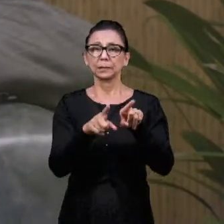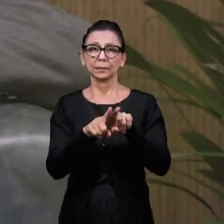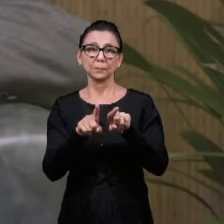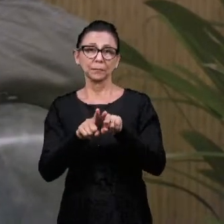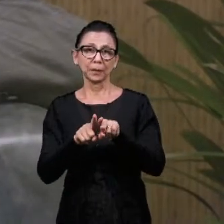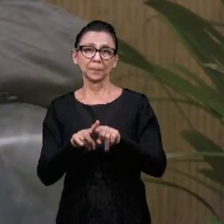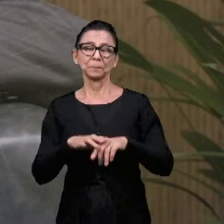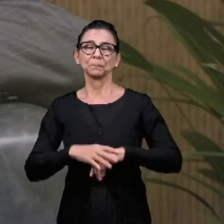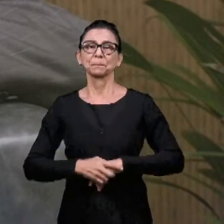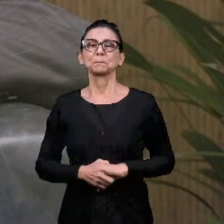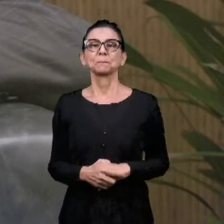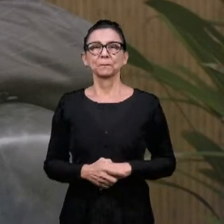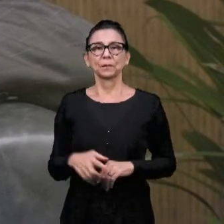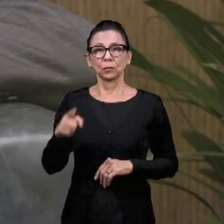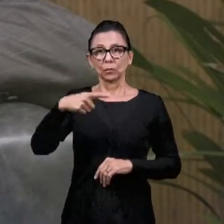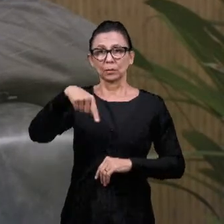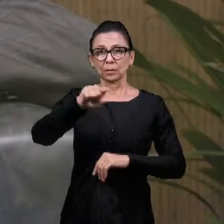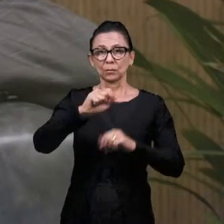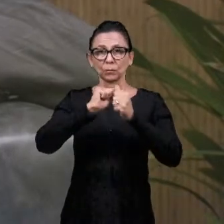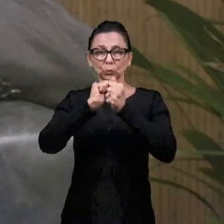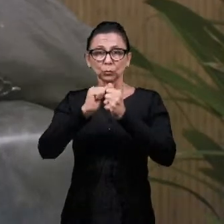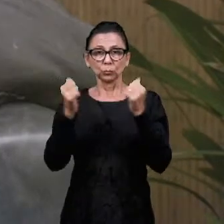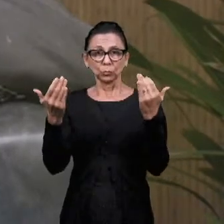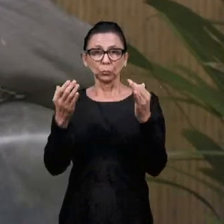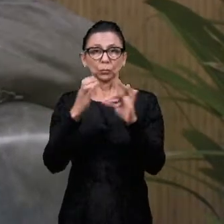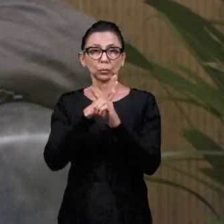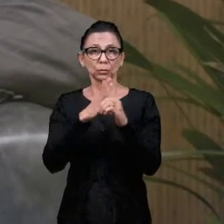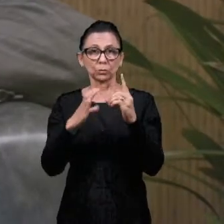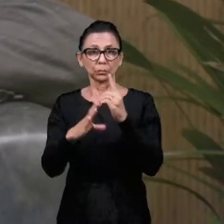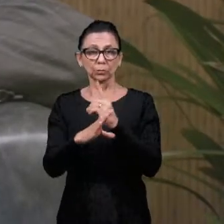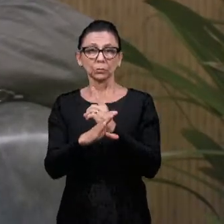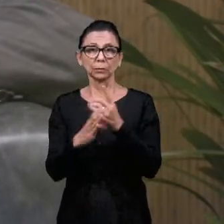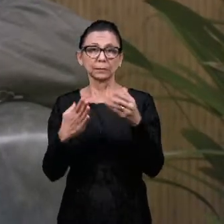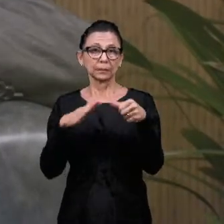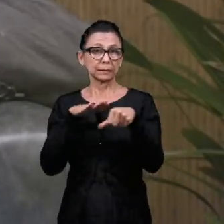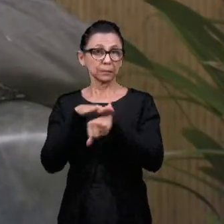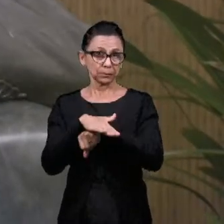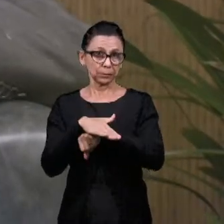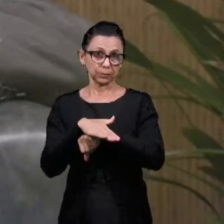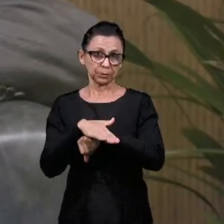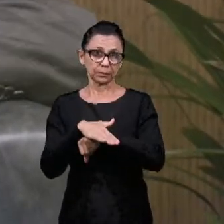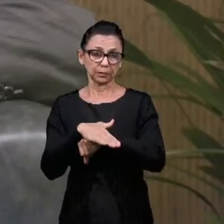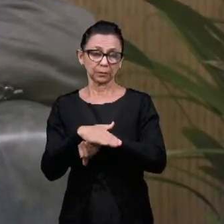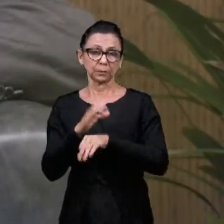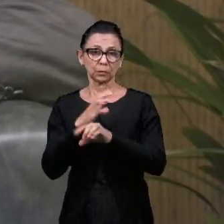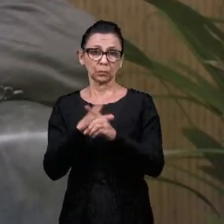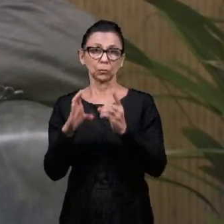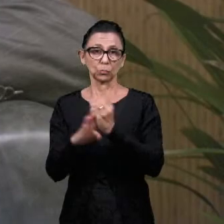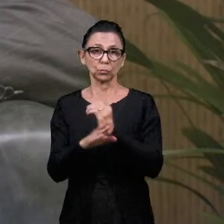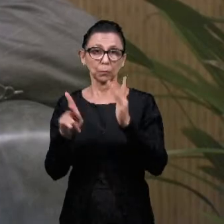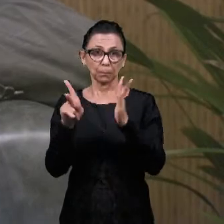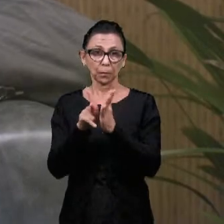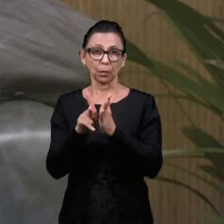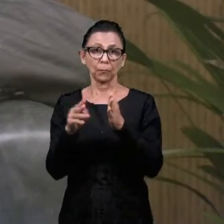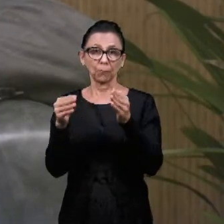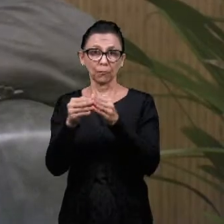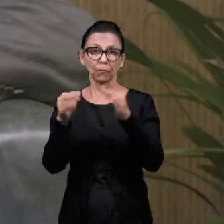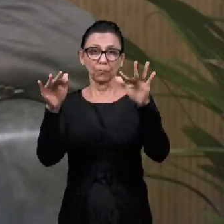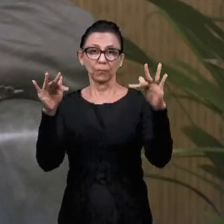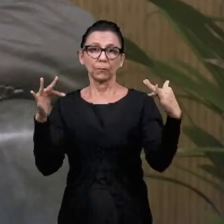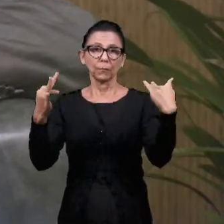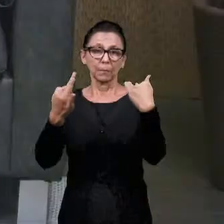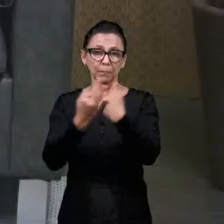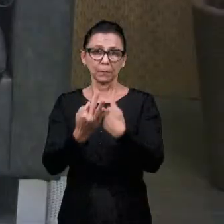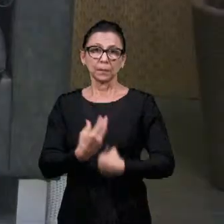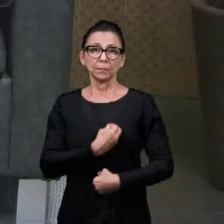ali, no culto de hoje, nesse culto da família. Culto da família, né? Eles vão participar